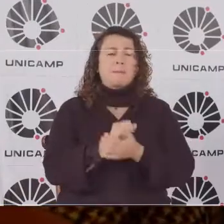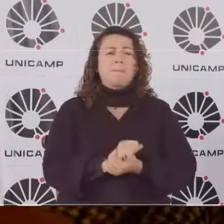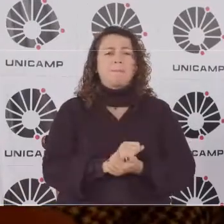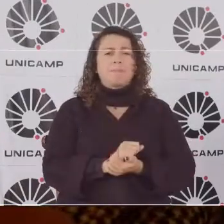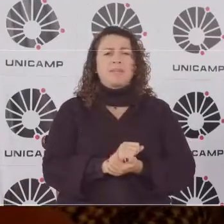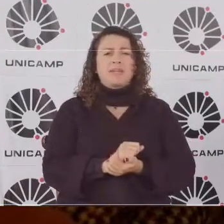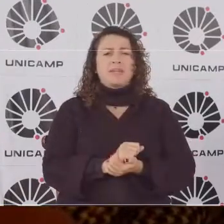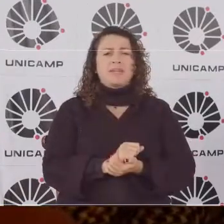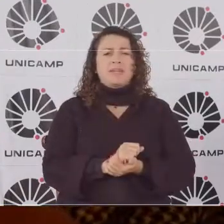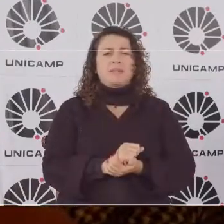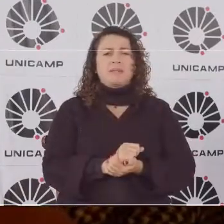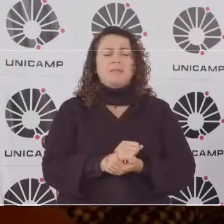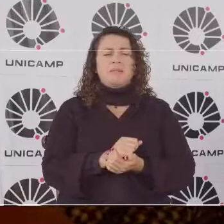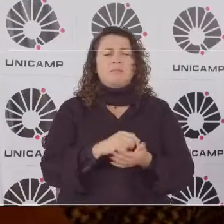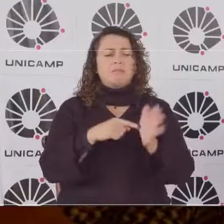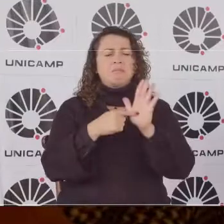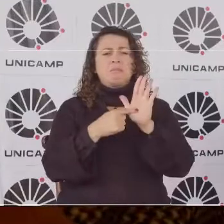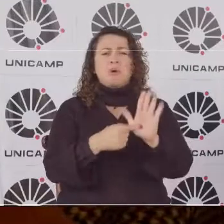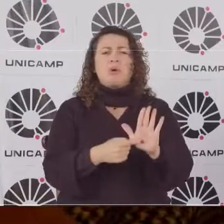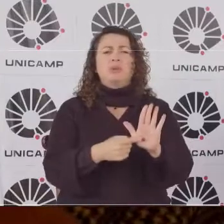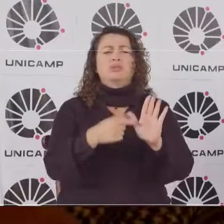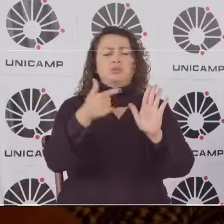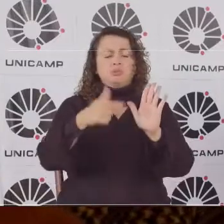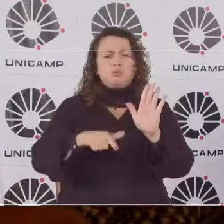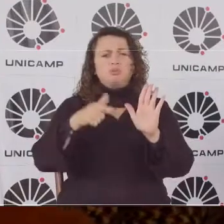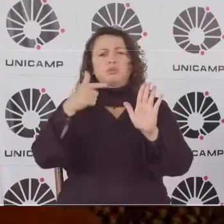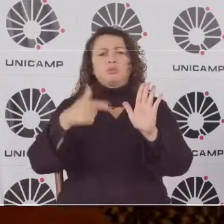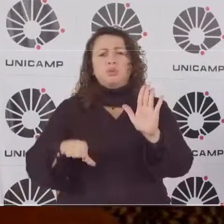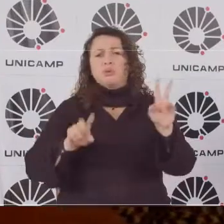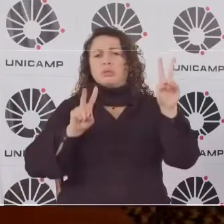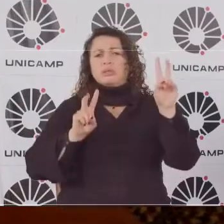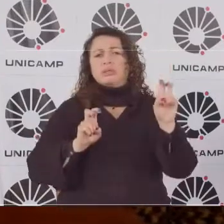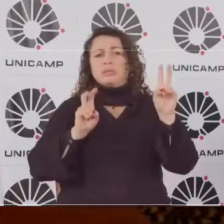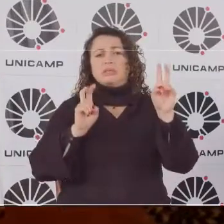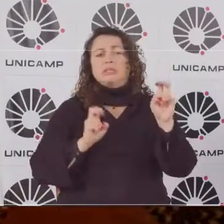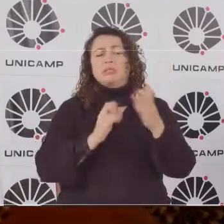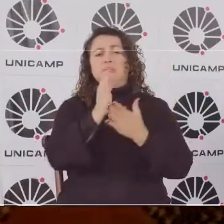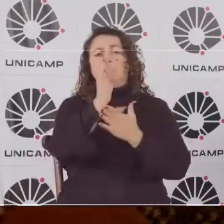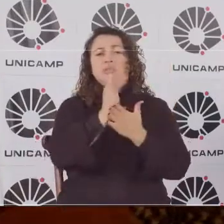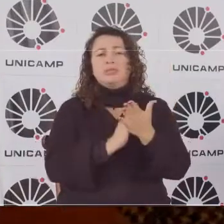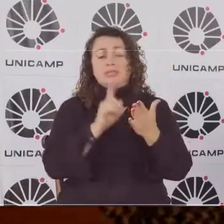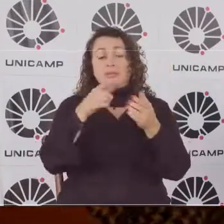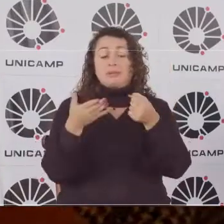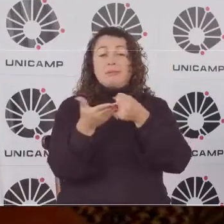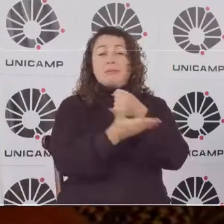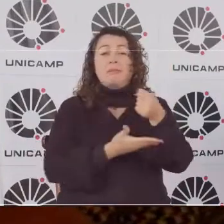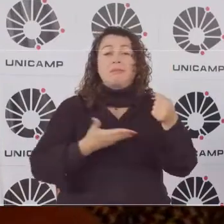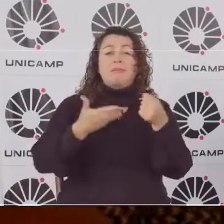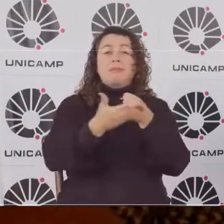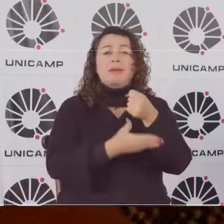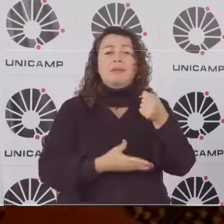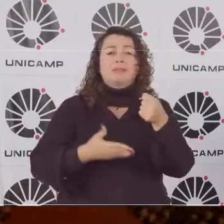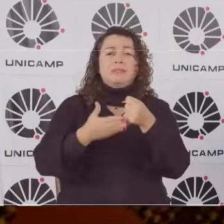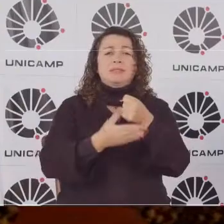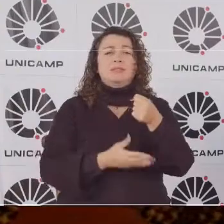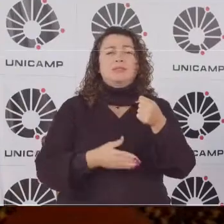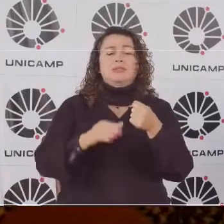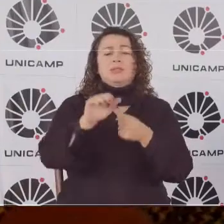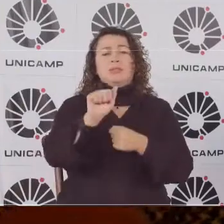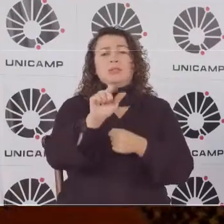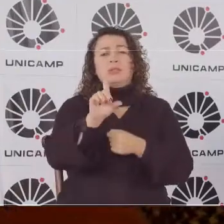por mais de uma vez da citação de um texto balizador de teodor